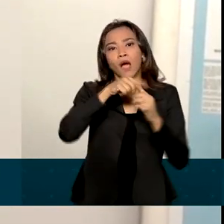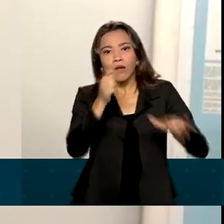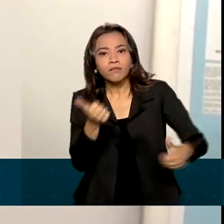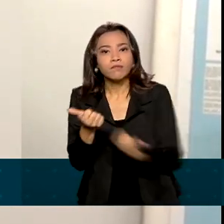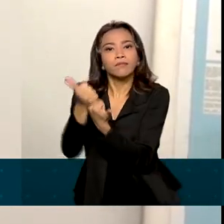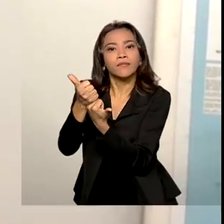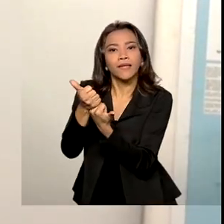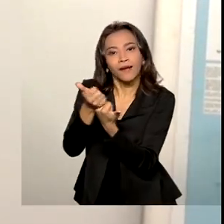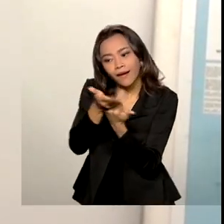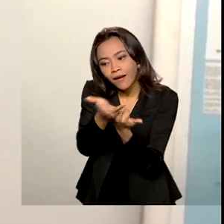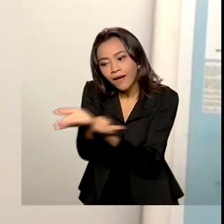principalmente o jovem no campo.